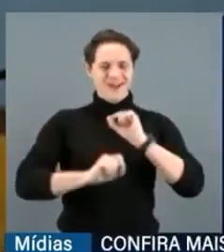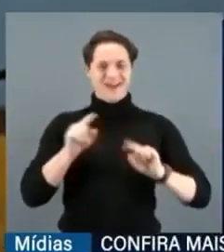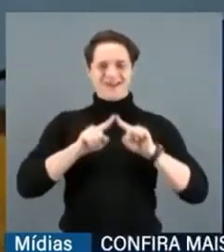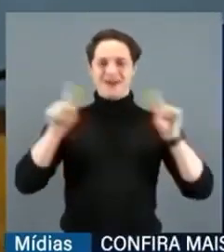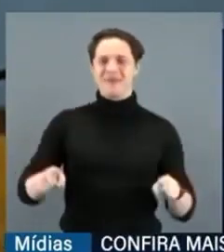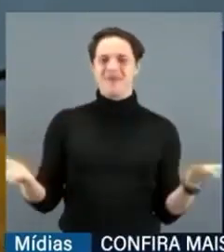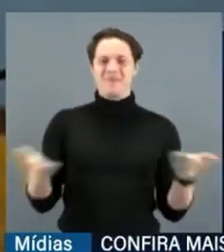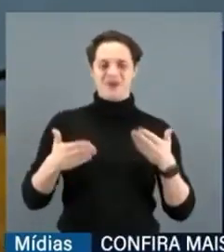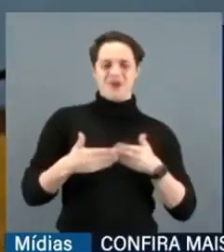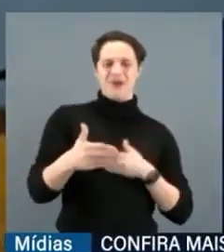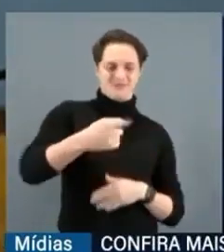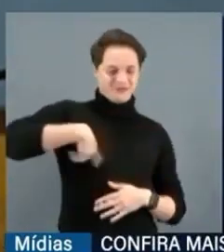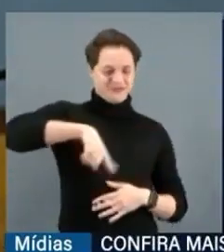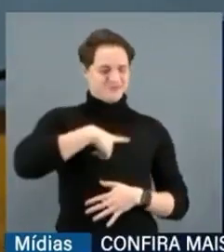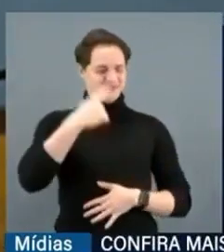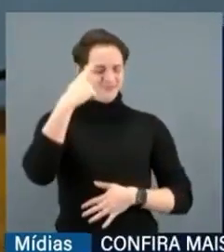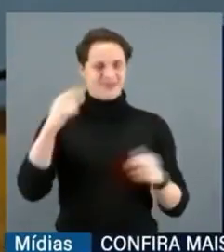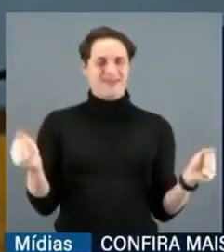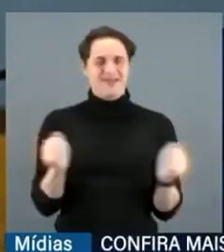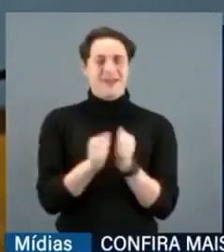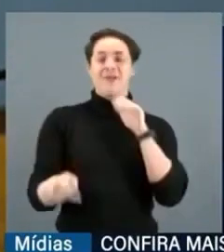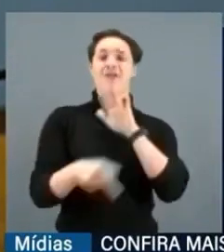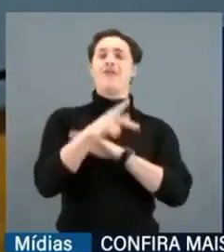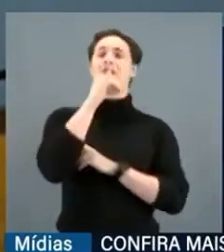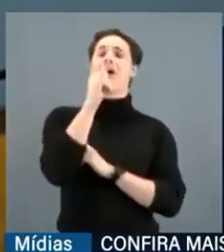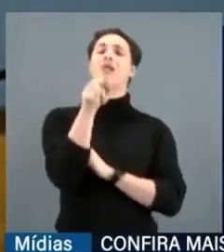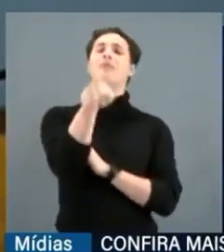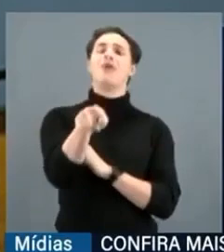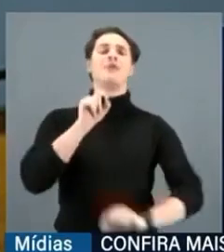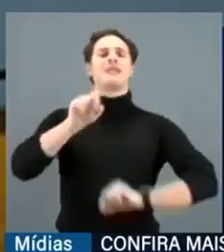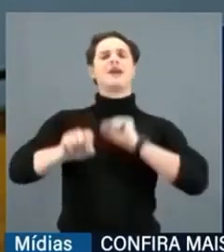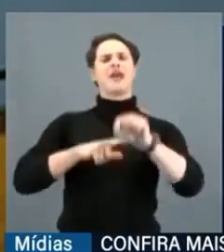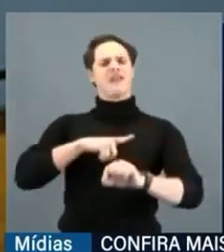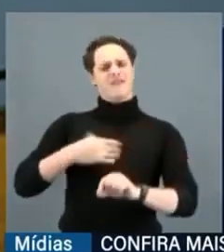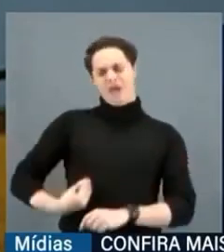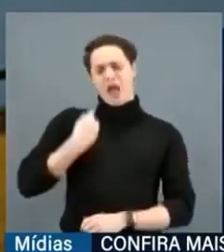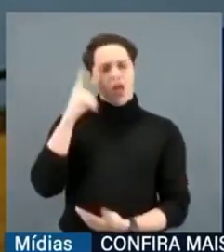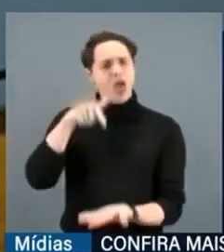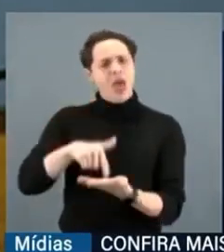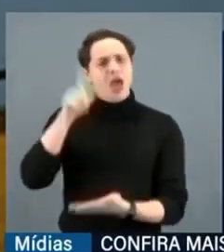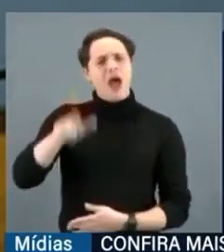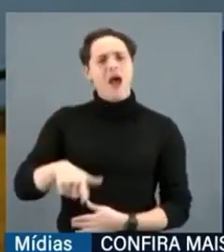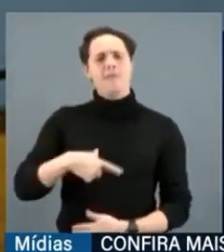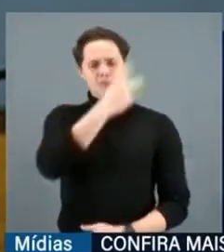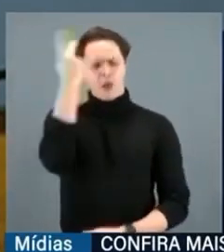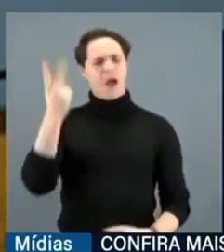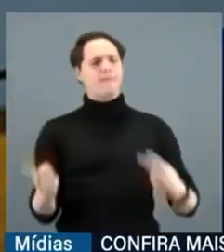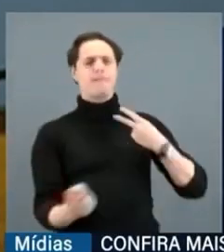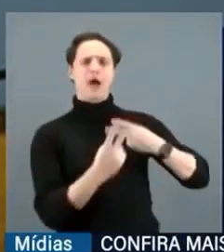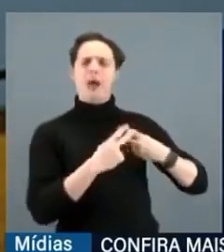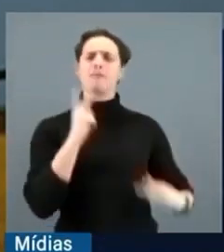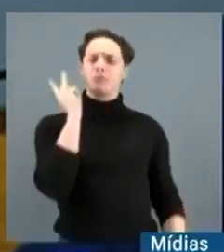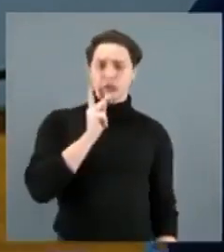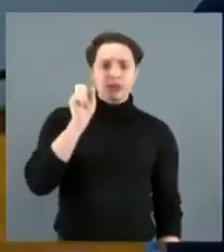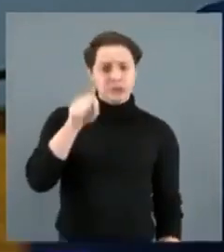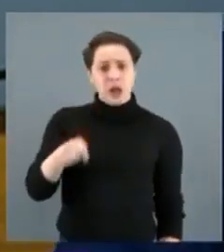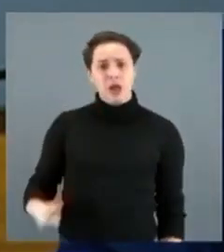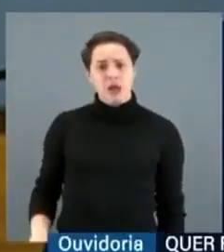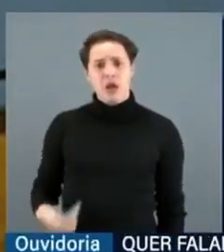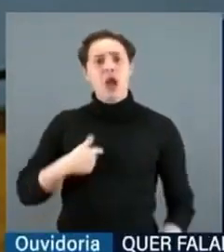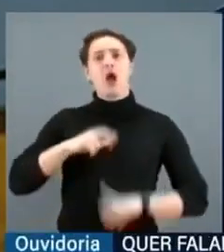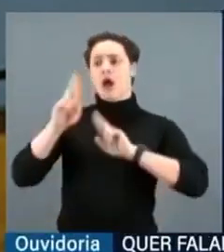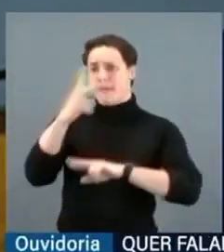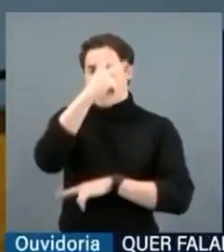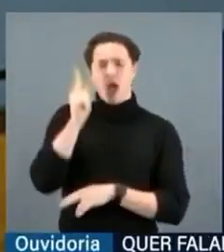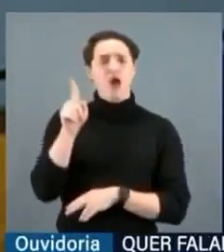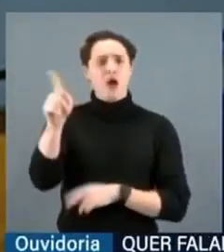não aceitar isso mais. Então o que eu quero falar para você, Maurício, você é um que está aqui como preso político, viu? E eu espero que as pessoas...